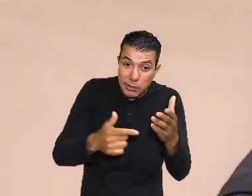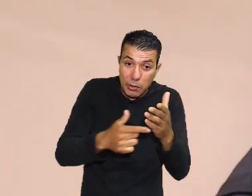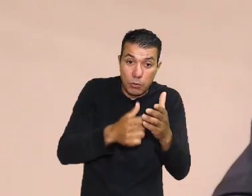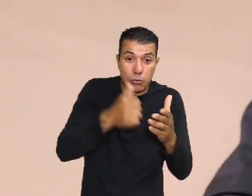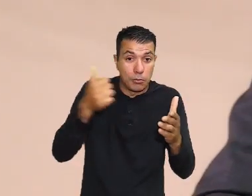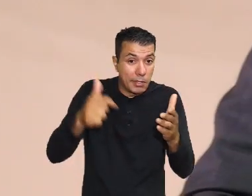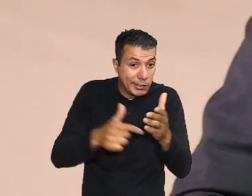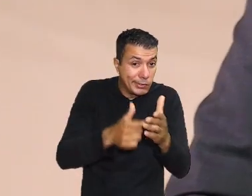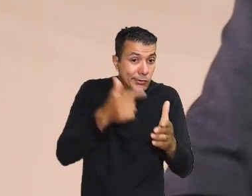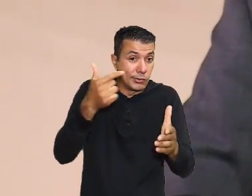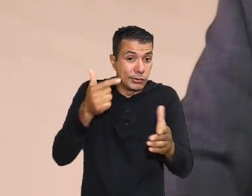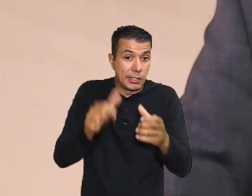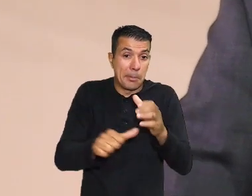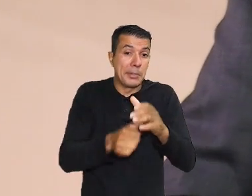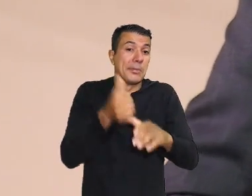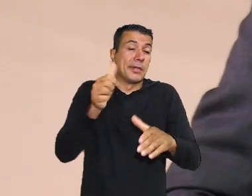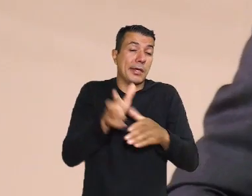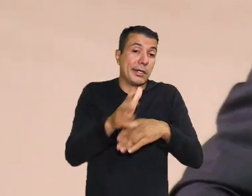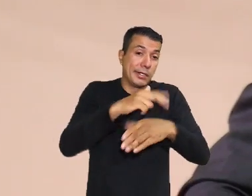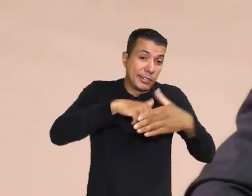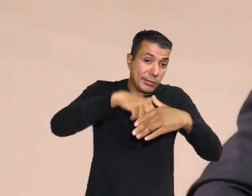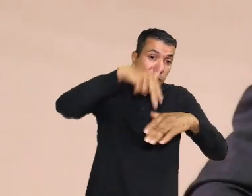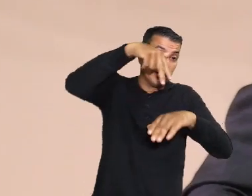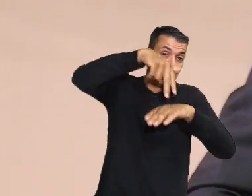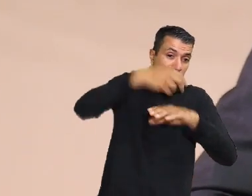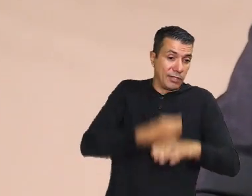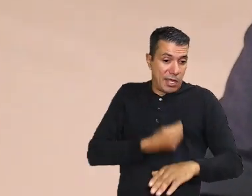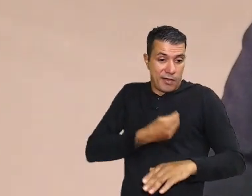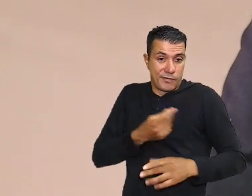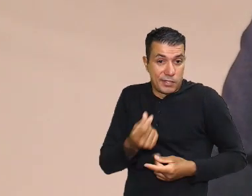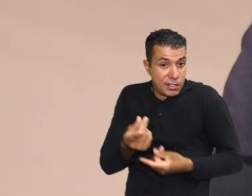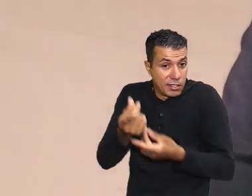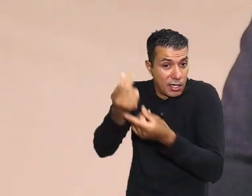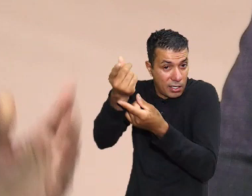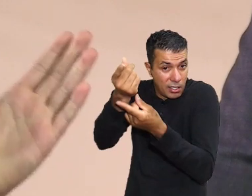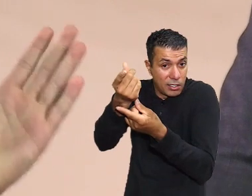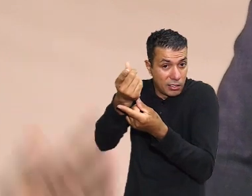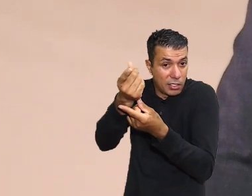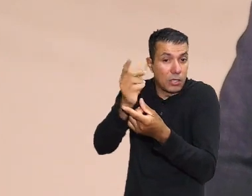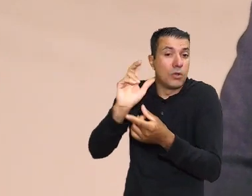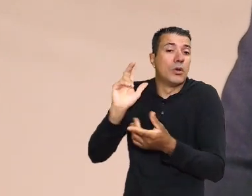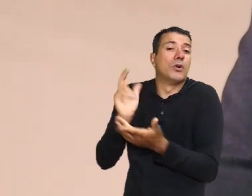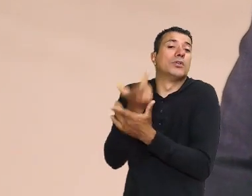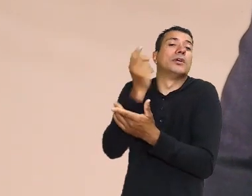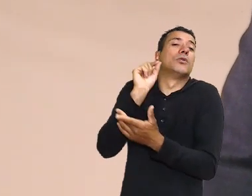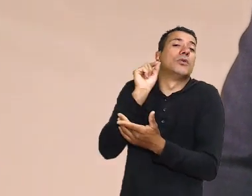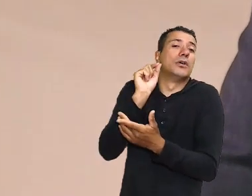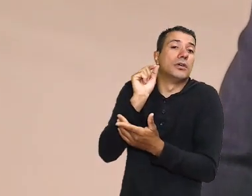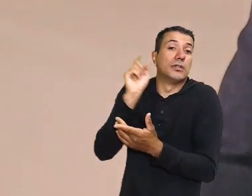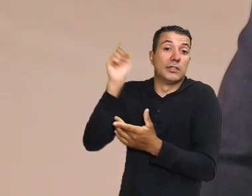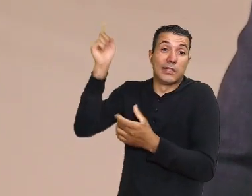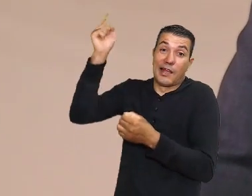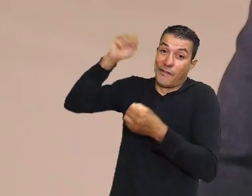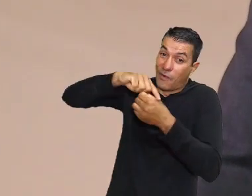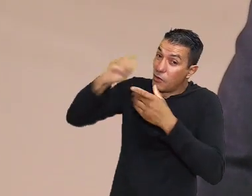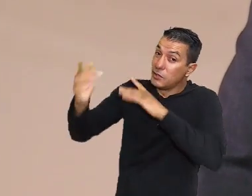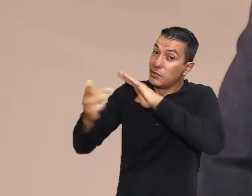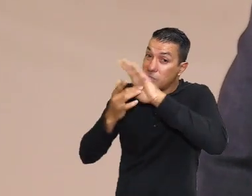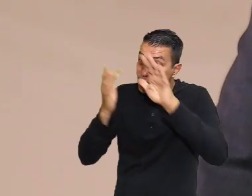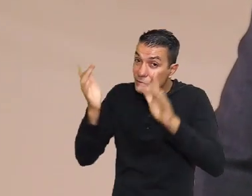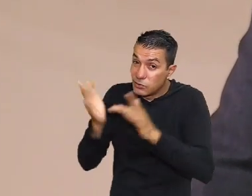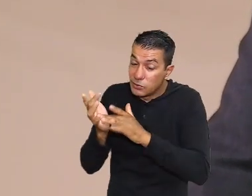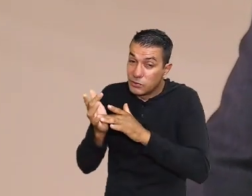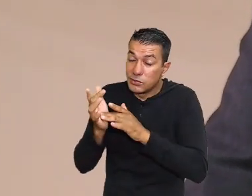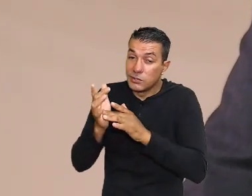ressurreições. Existe a primeira ressurreição, que é a ressurreição da vida eterna. E isso ocorrerá, como o pastor já disse, na volta de Jesus. E